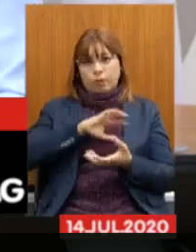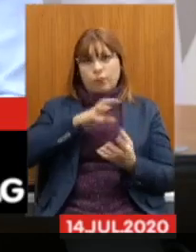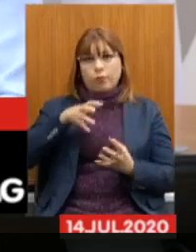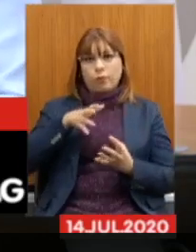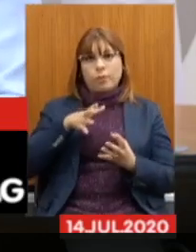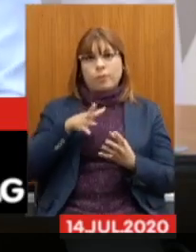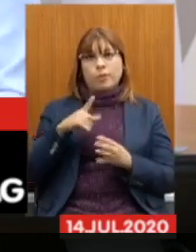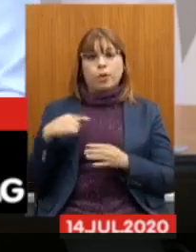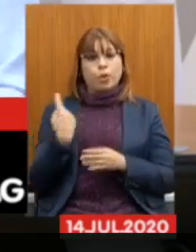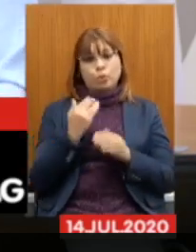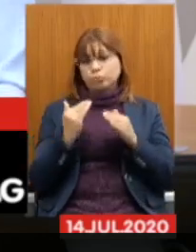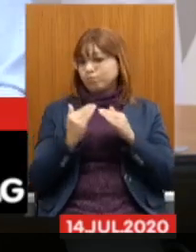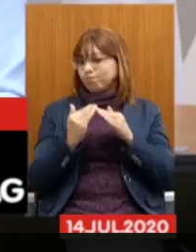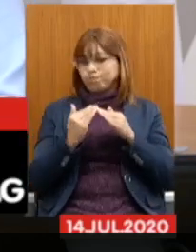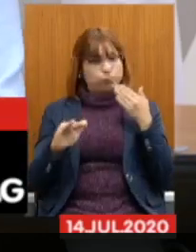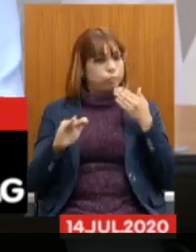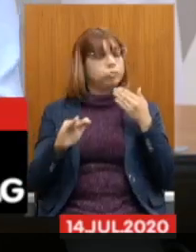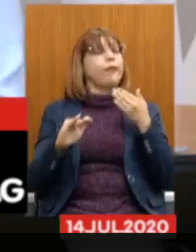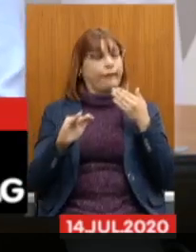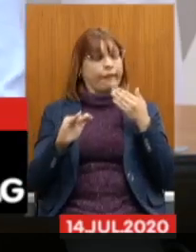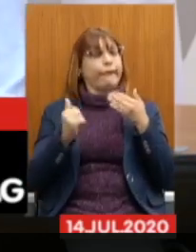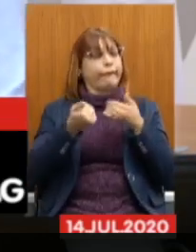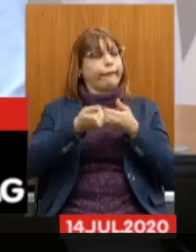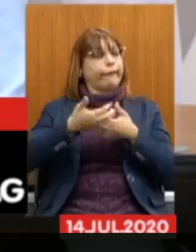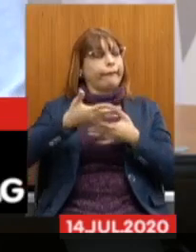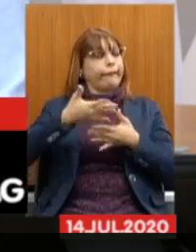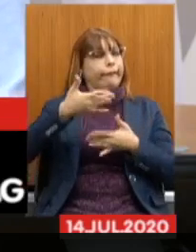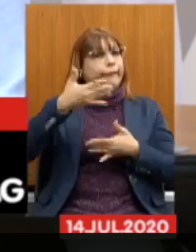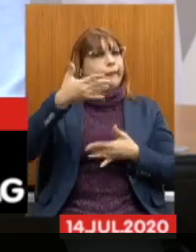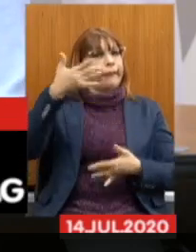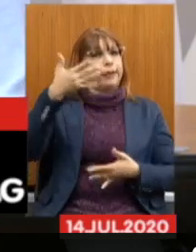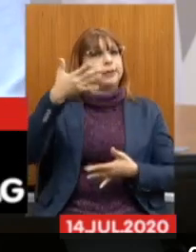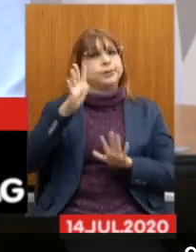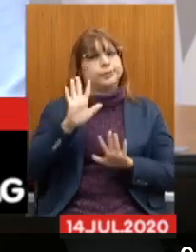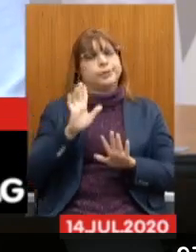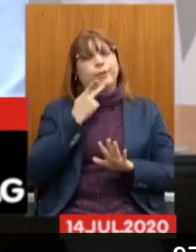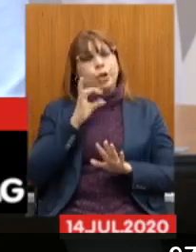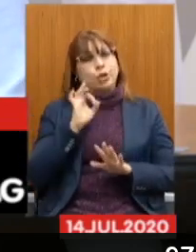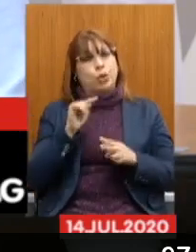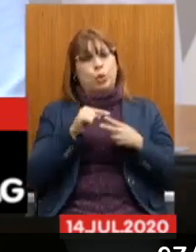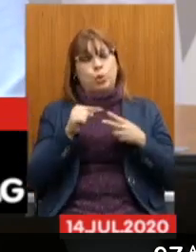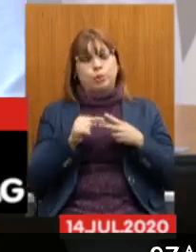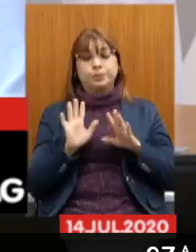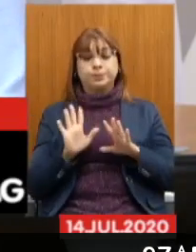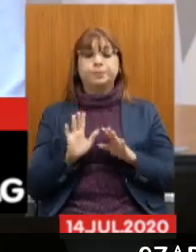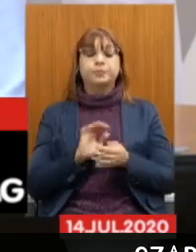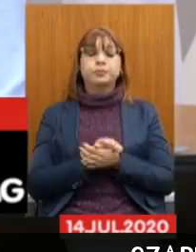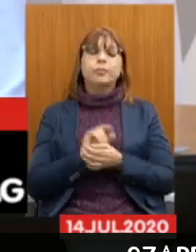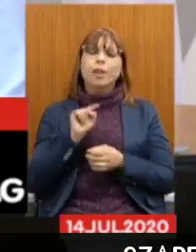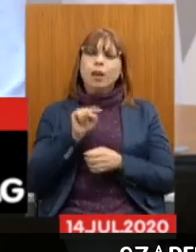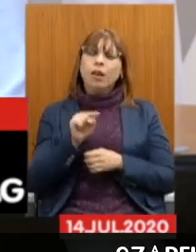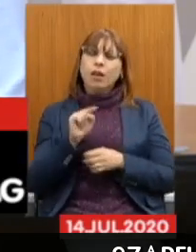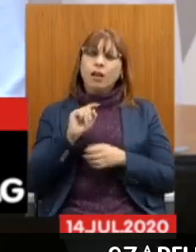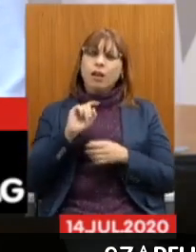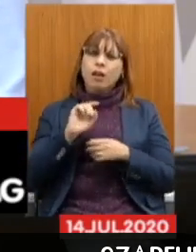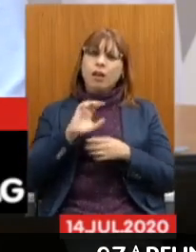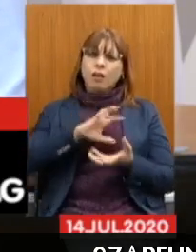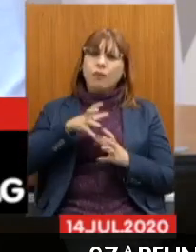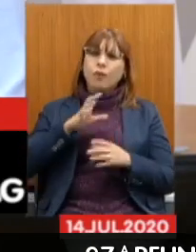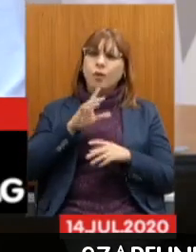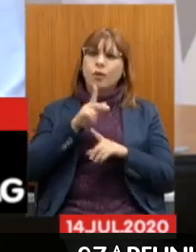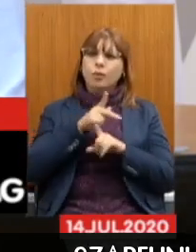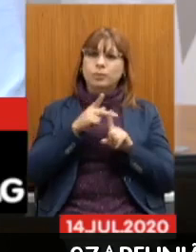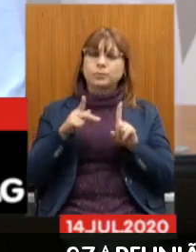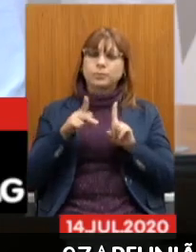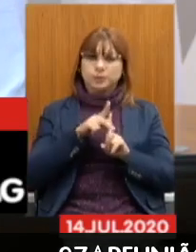discordância seja muito mais ampla. A reforma da Previdência, segundo o governo de Minas Gerais, se funda em